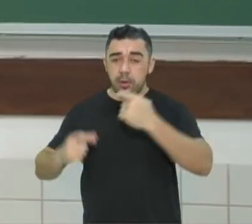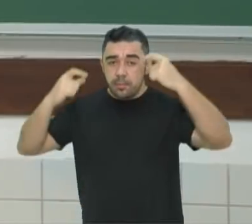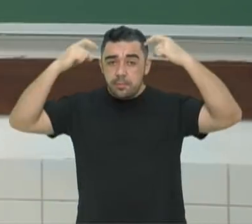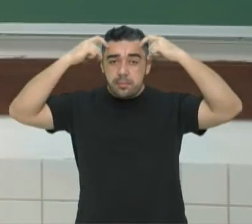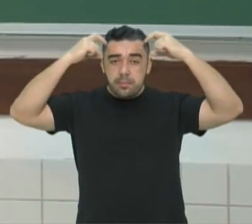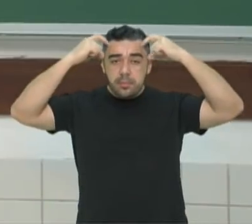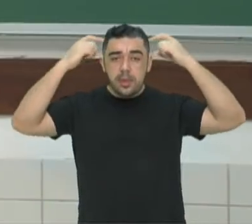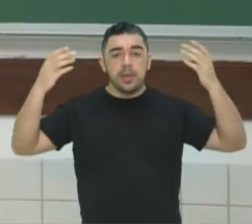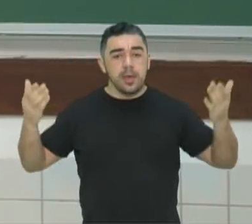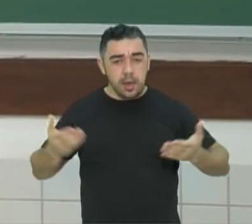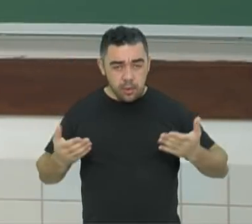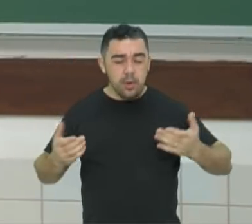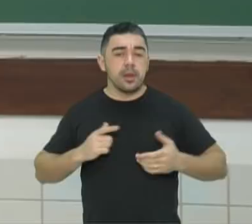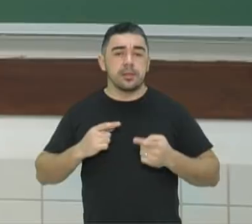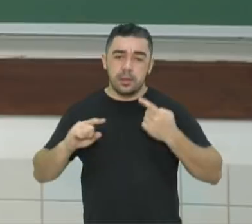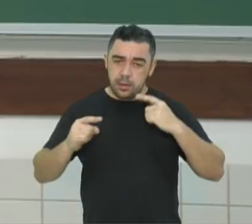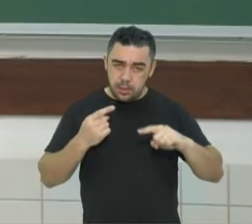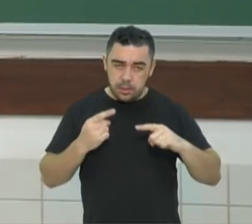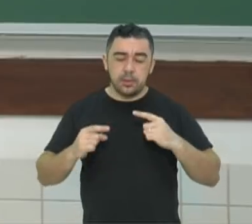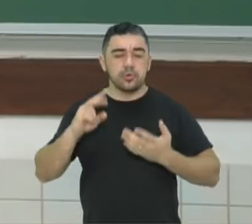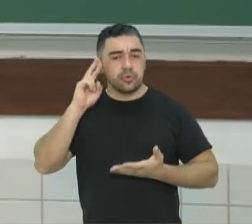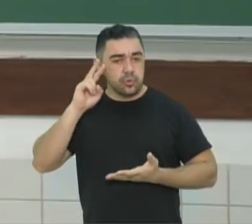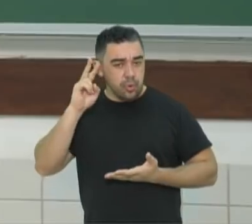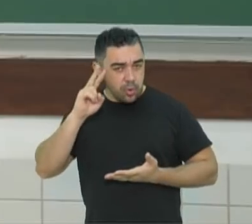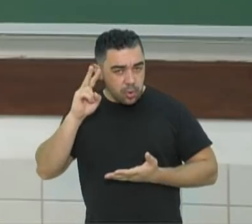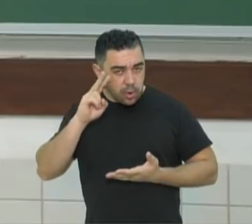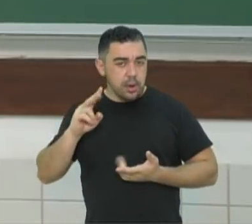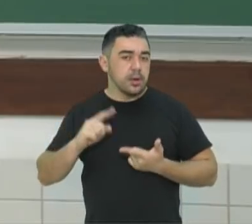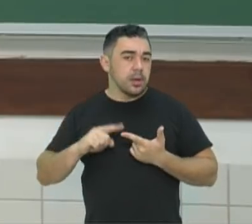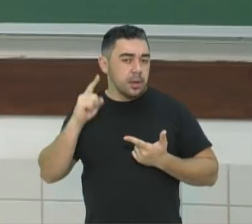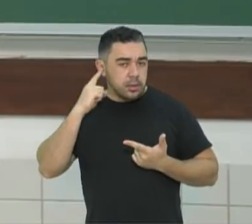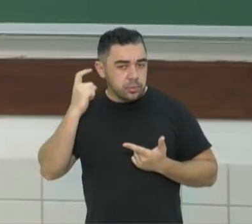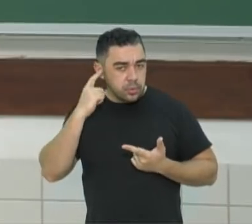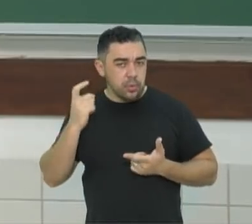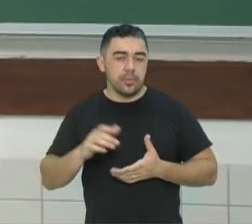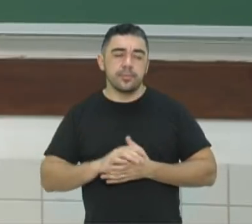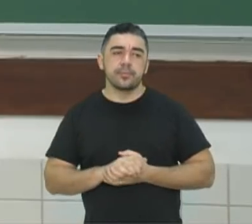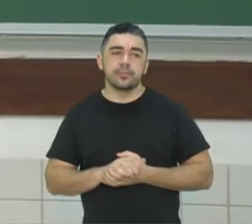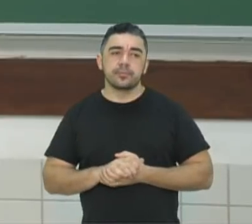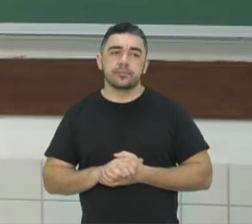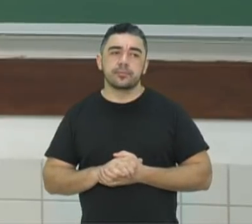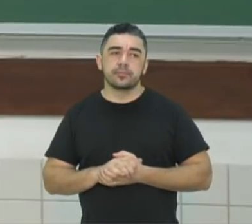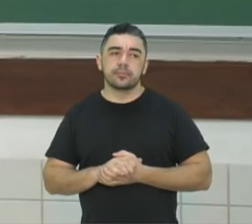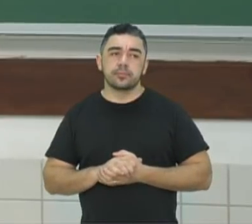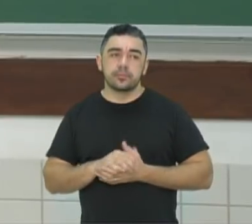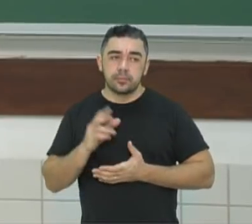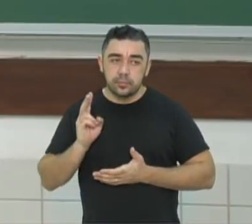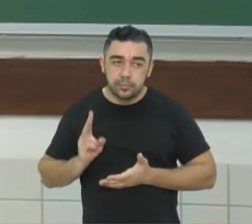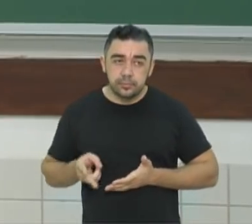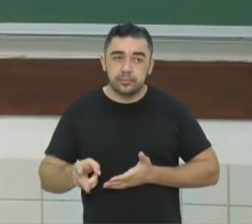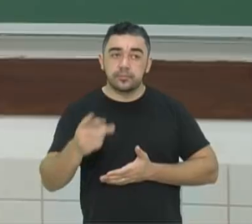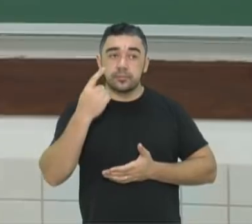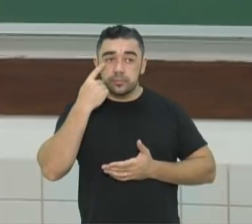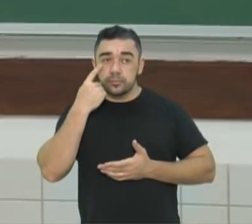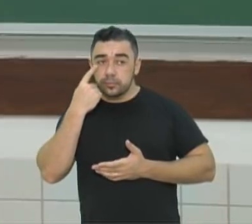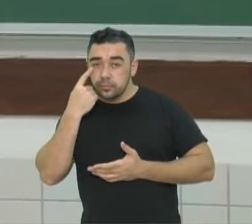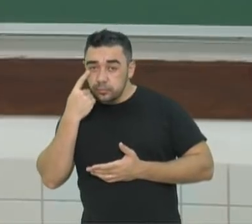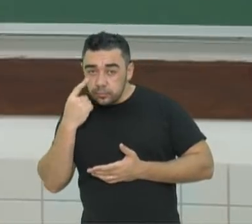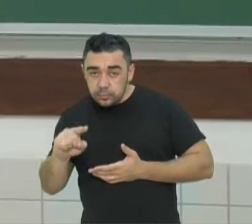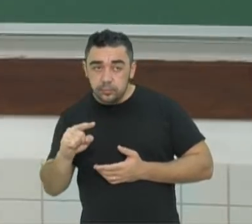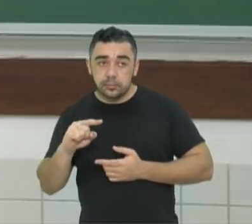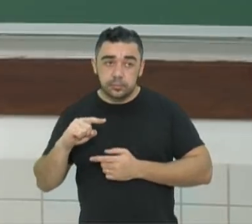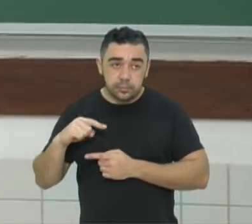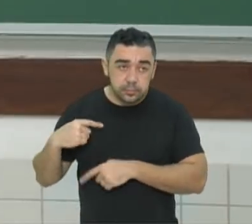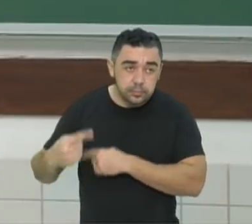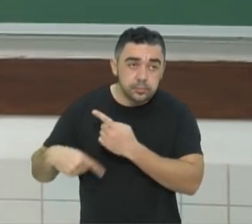agora tem uma narrativa e ele tem também uma sonoridade, tá bom? Continuando aqui, a gente pode ver na evolução do